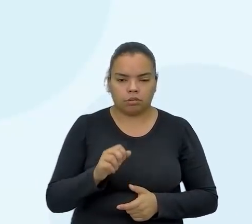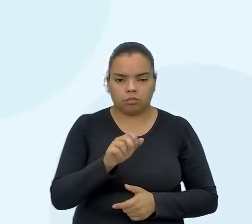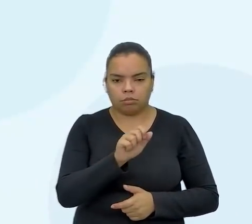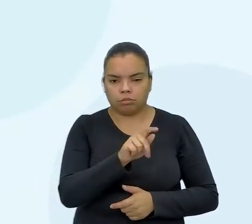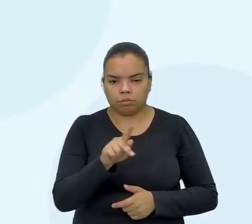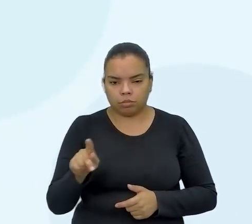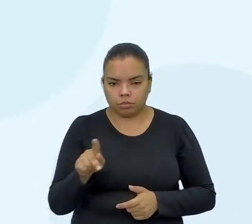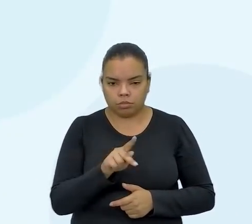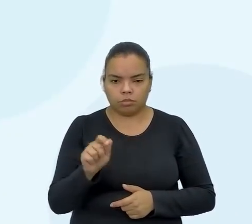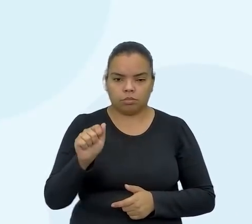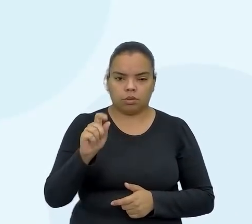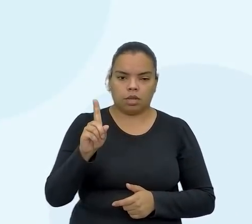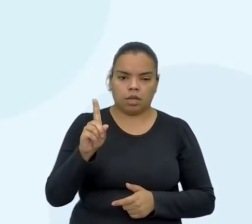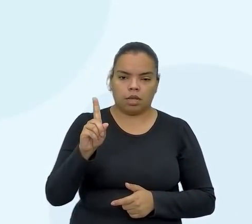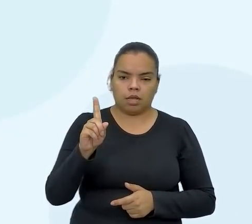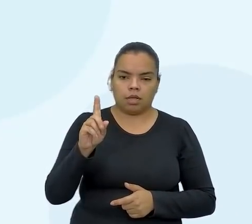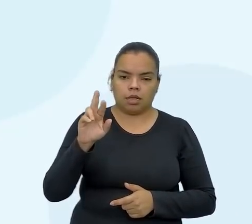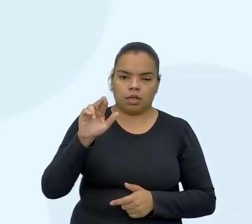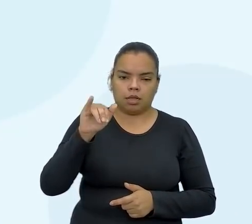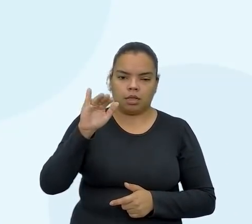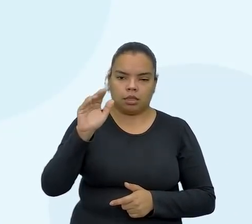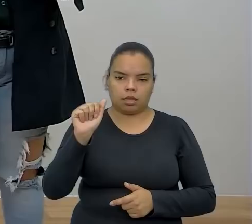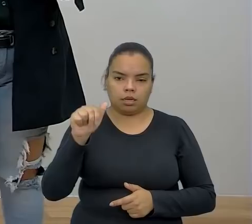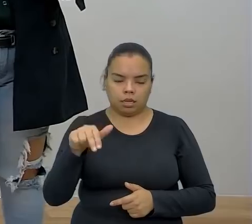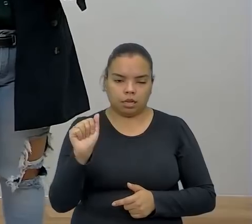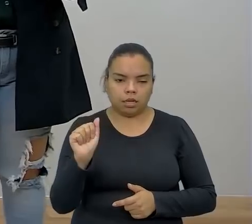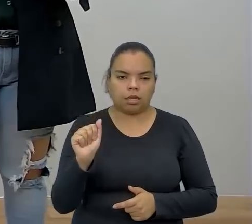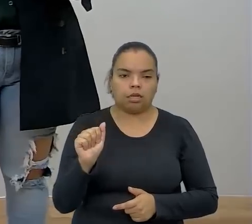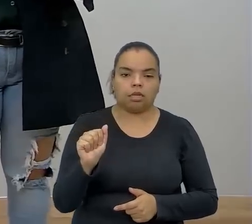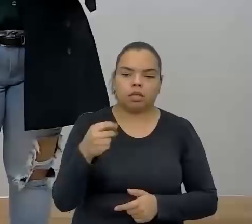e um cachorro. Cuidar.